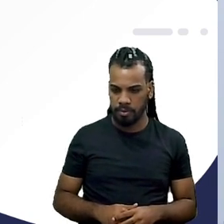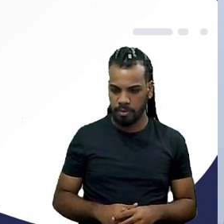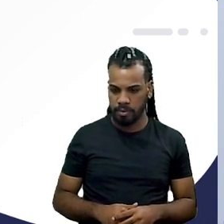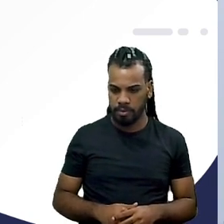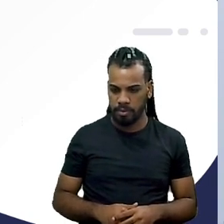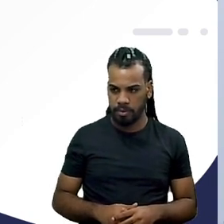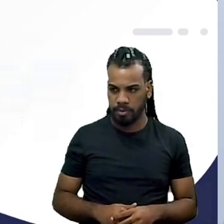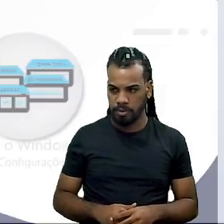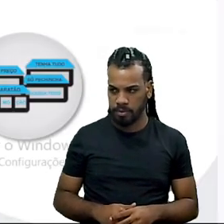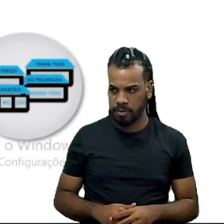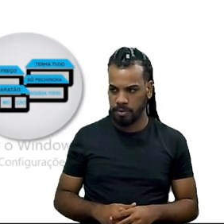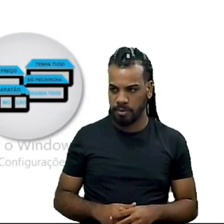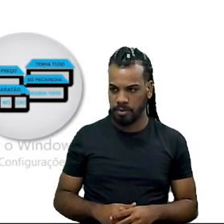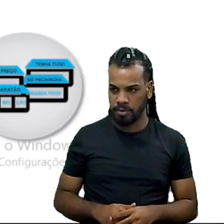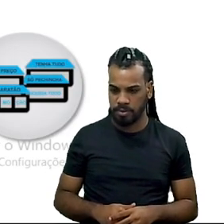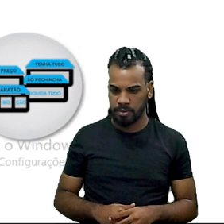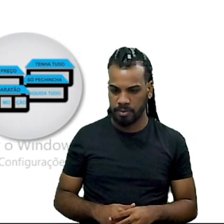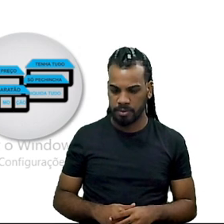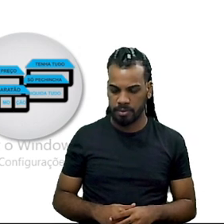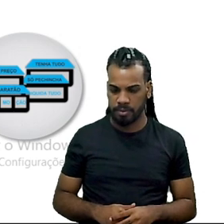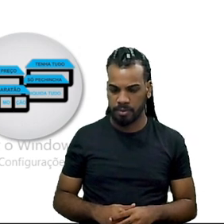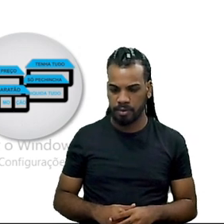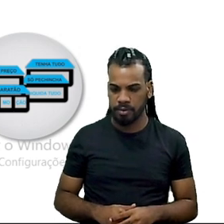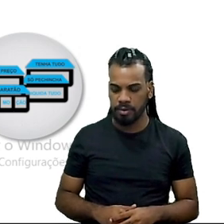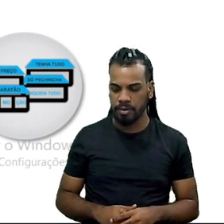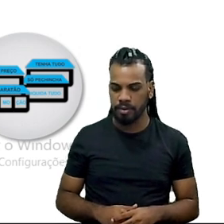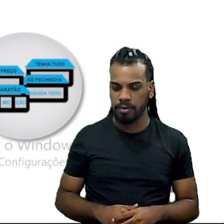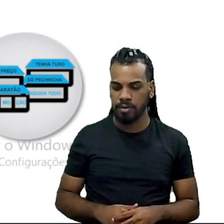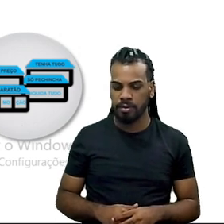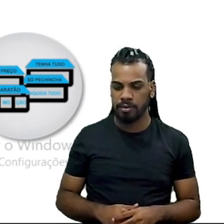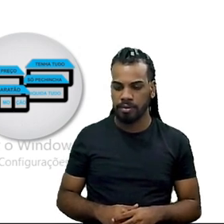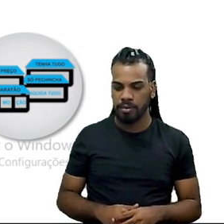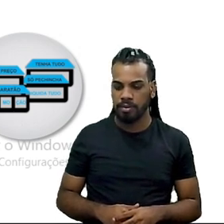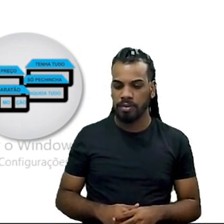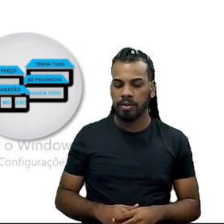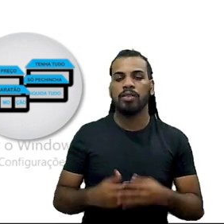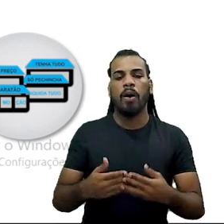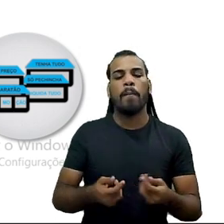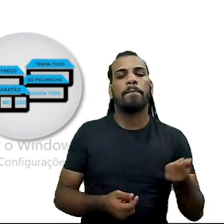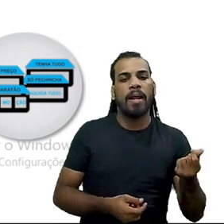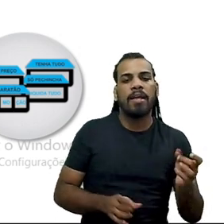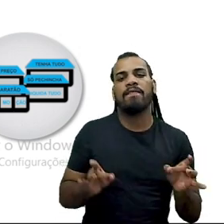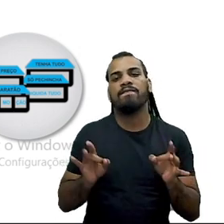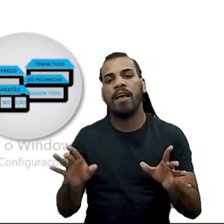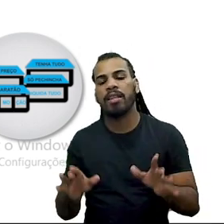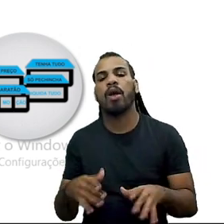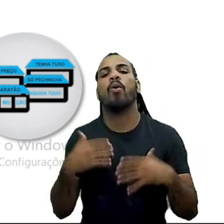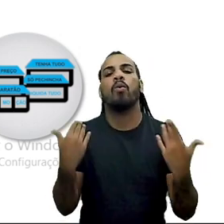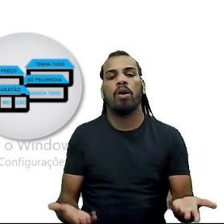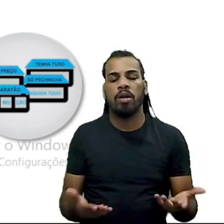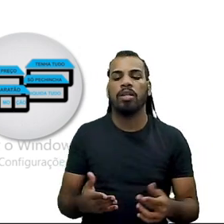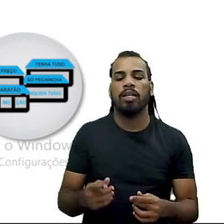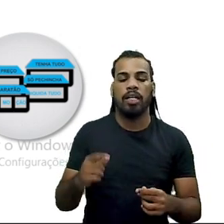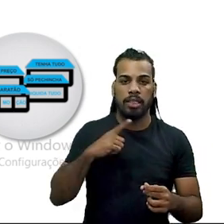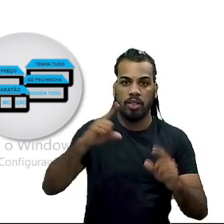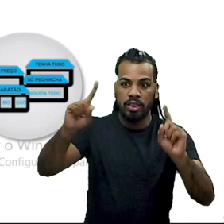Vamos agora chegar num ponto muito interessante que é a formação de preço e venda. Preço e venda tem sido um dos desafios principais da